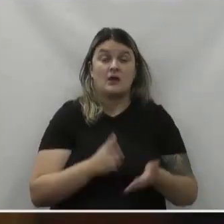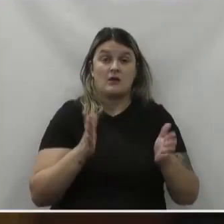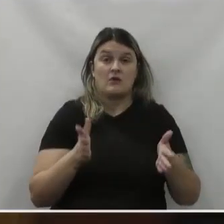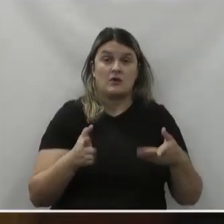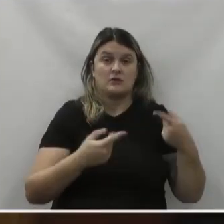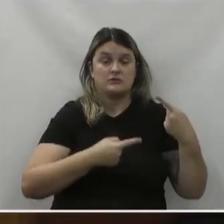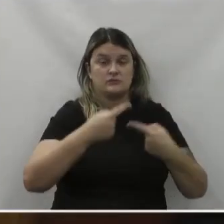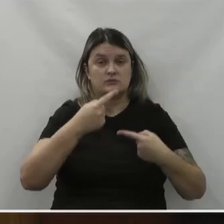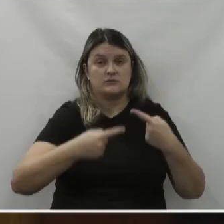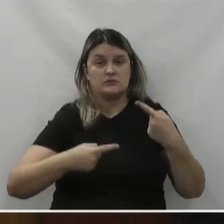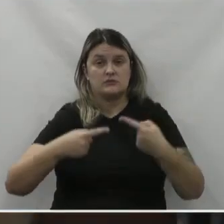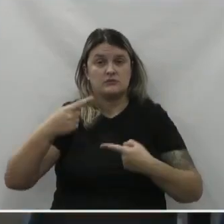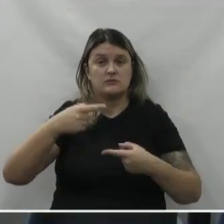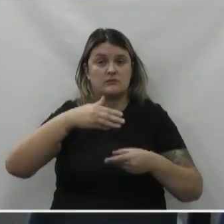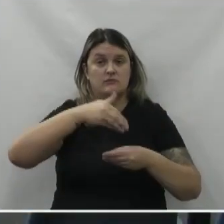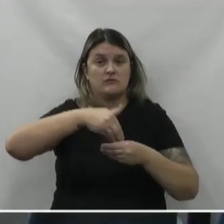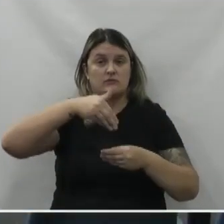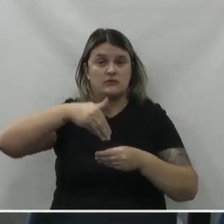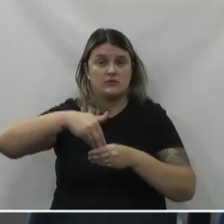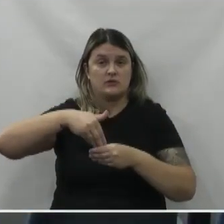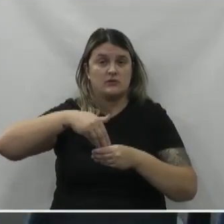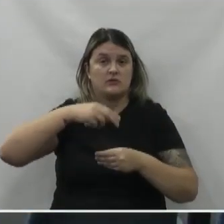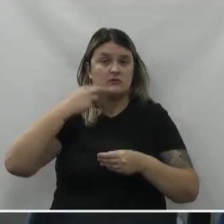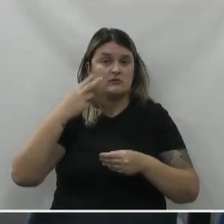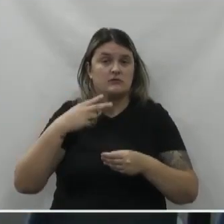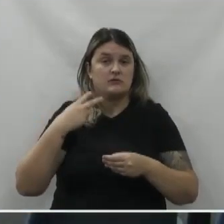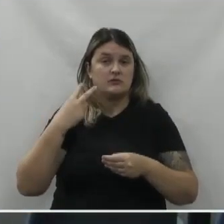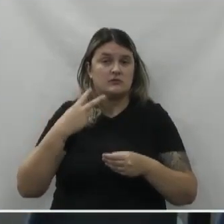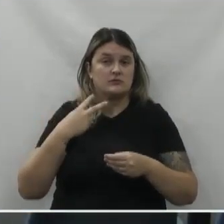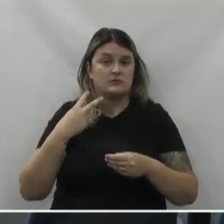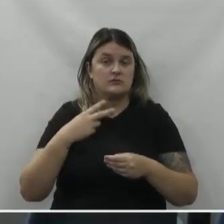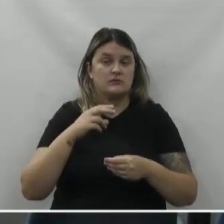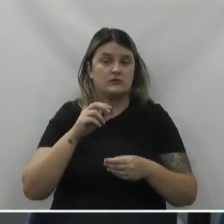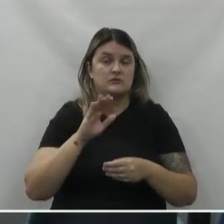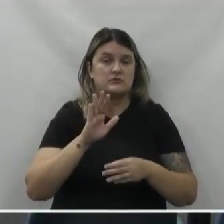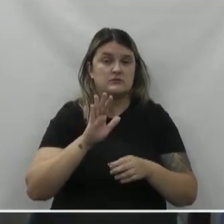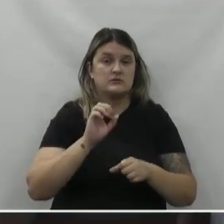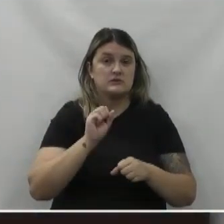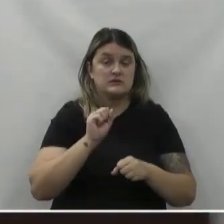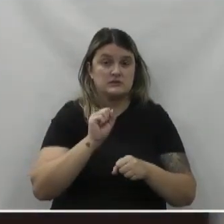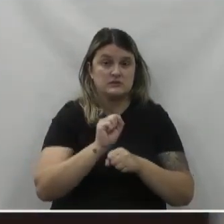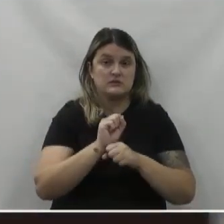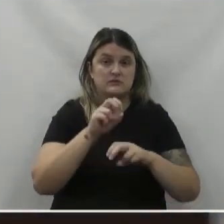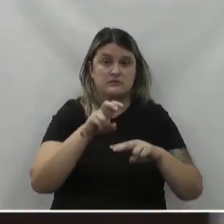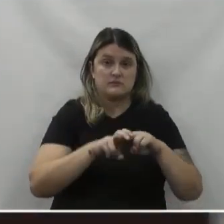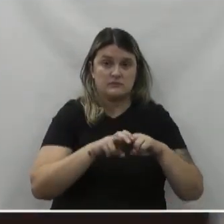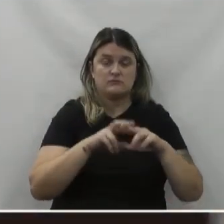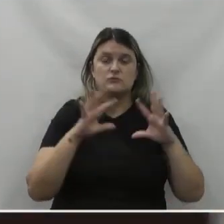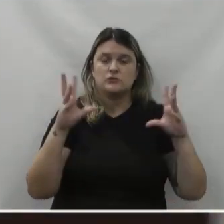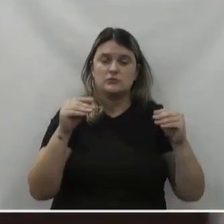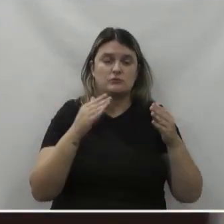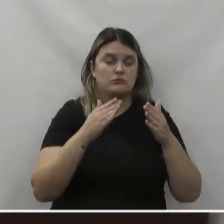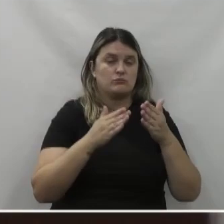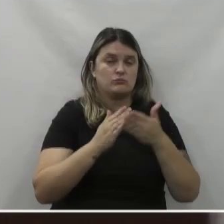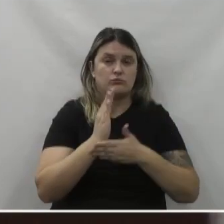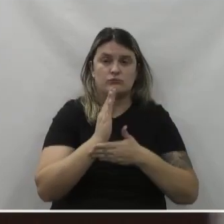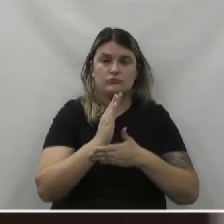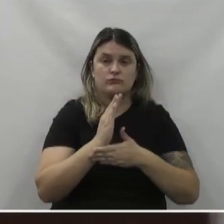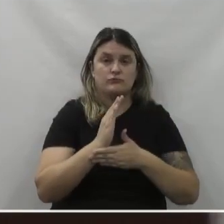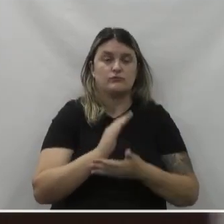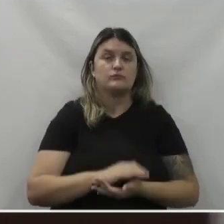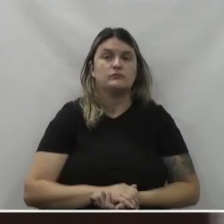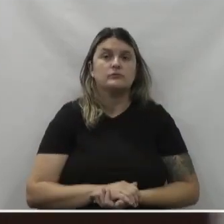discussão? Em votação. Senhores vereadores que aprovam, permaneçam como estão. Aprovado o parecer fundamentado da Comissão de Finanças,